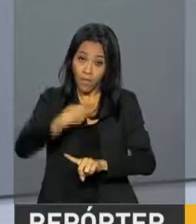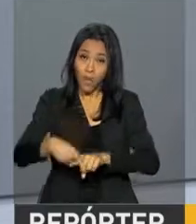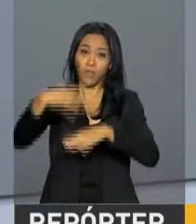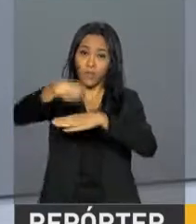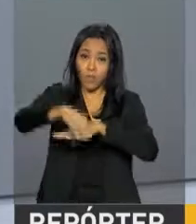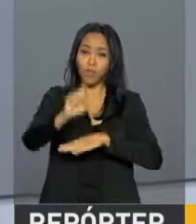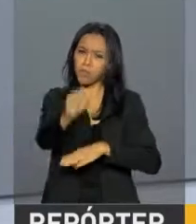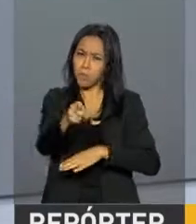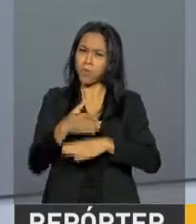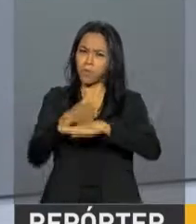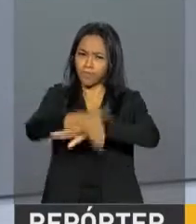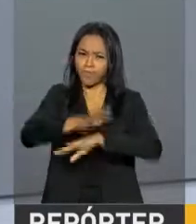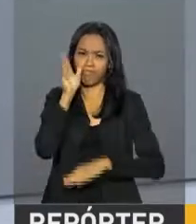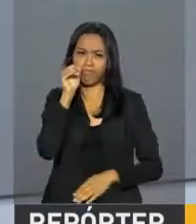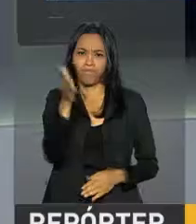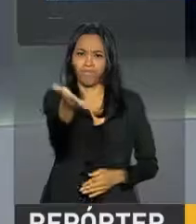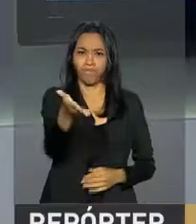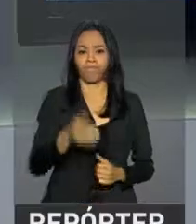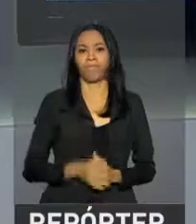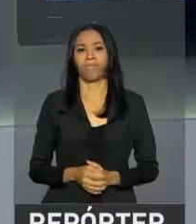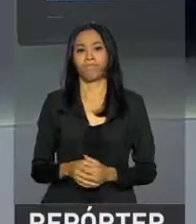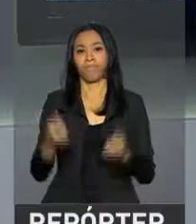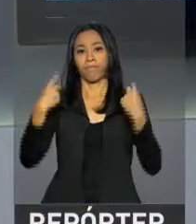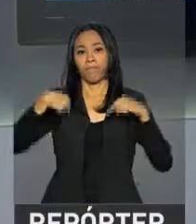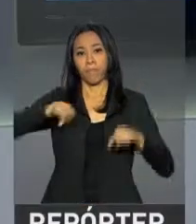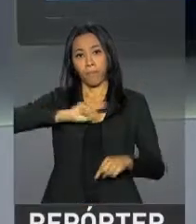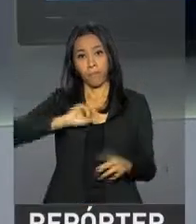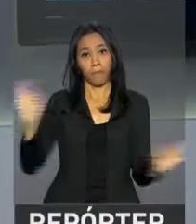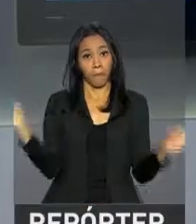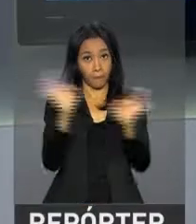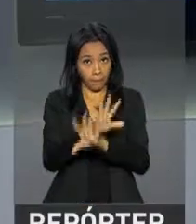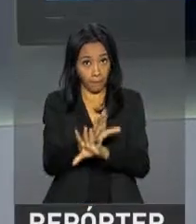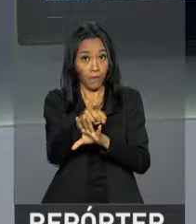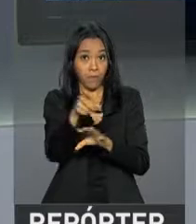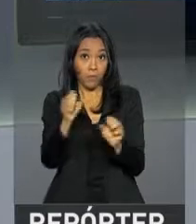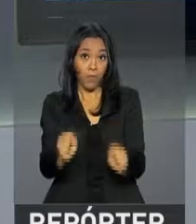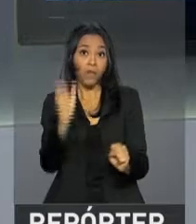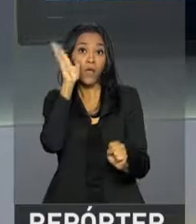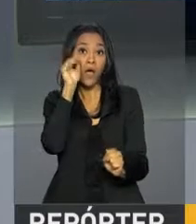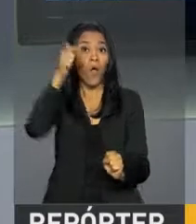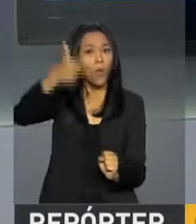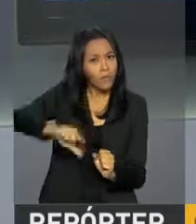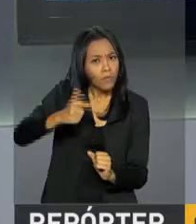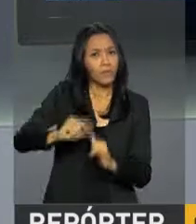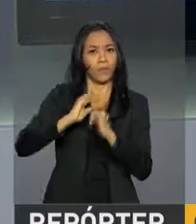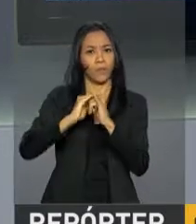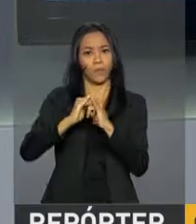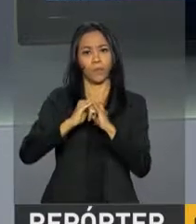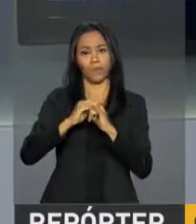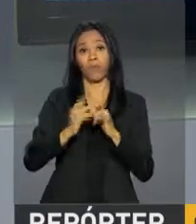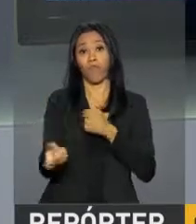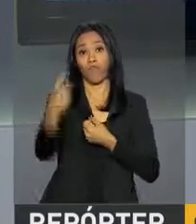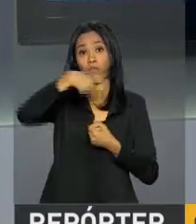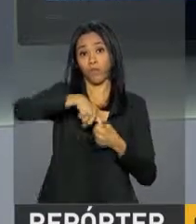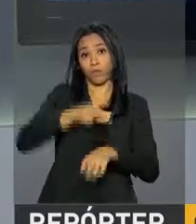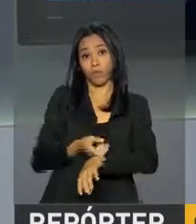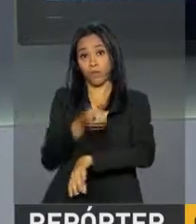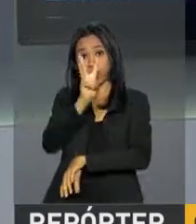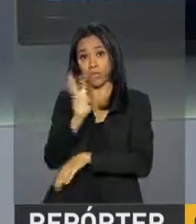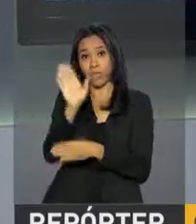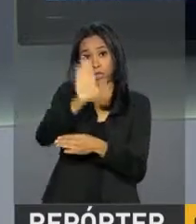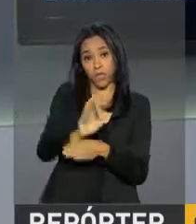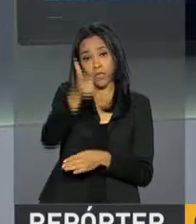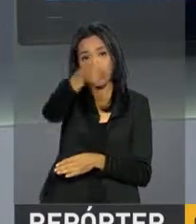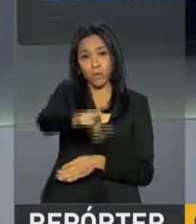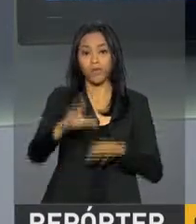do FIES na internet. Nós ficamos por aqui. Você pode rever as reportagens no YouTube. Voltamos às 15h